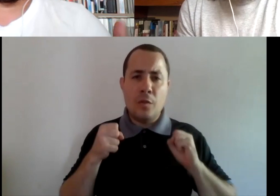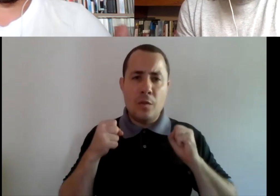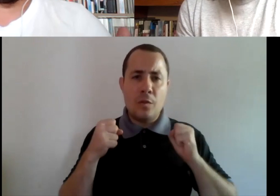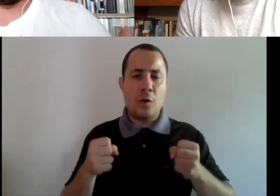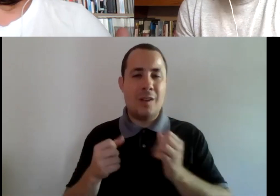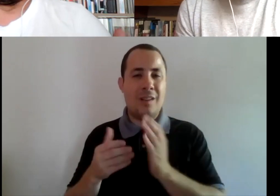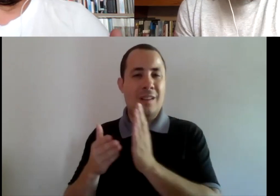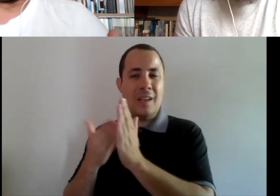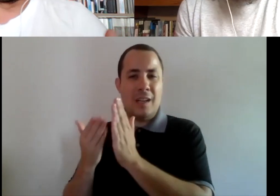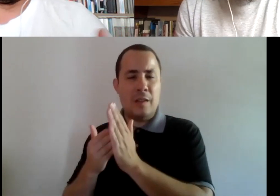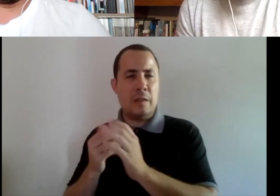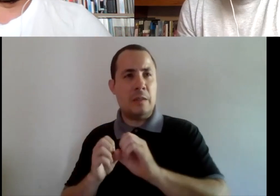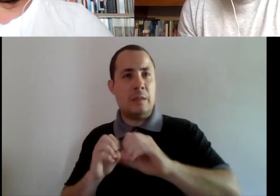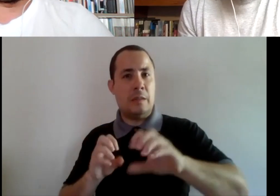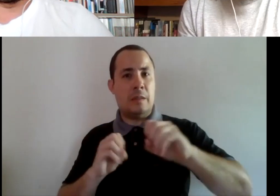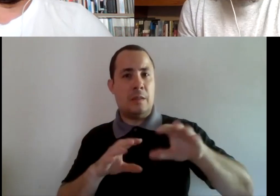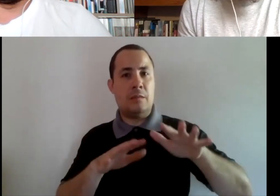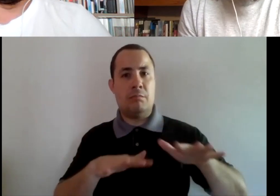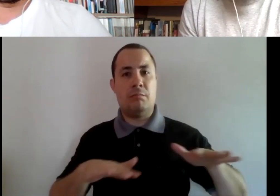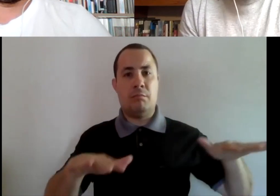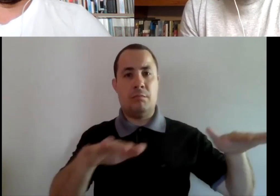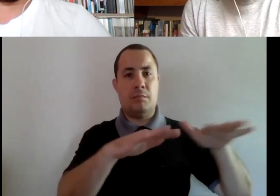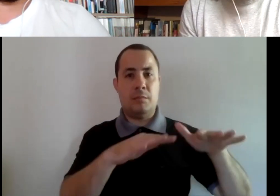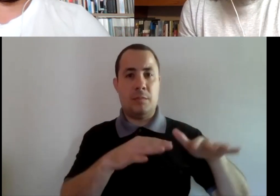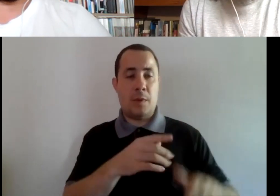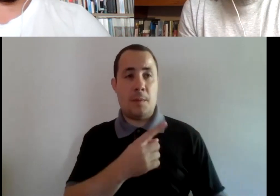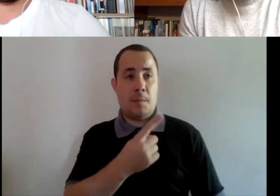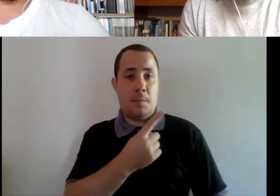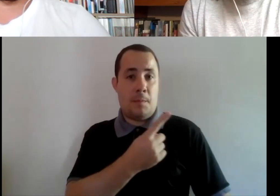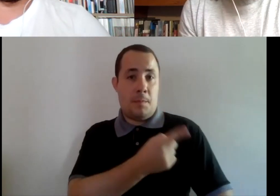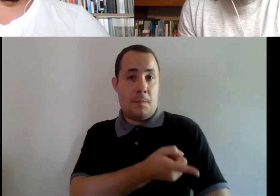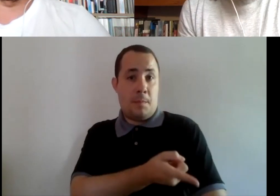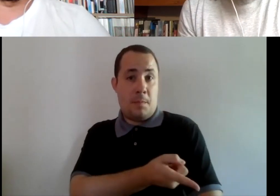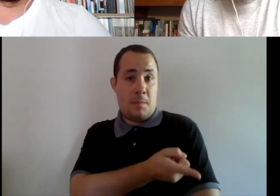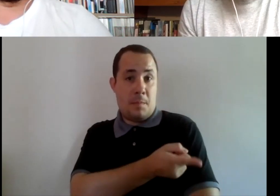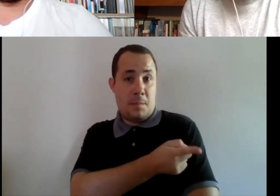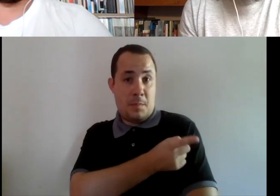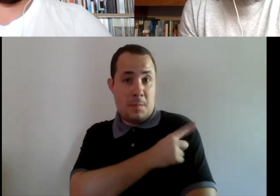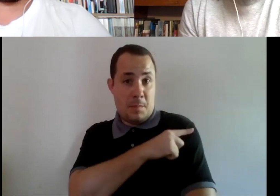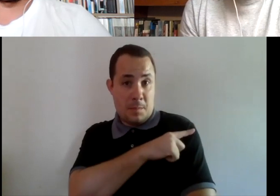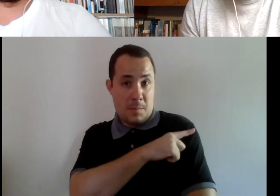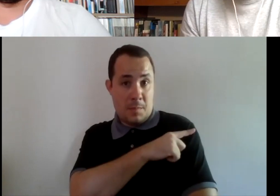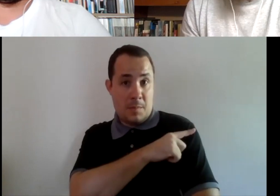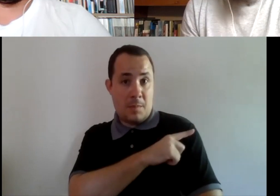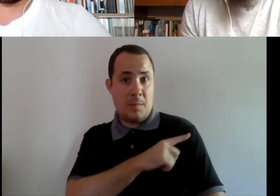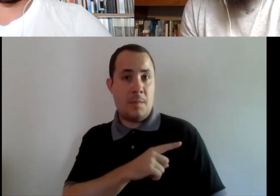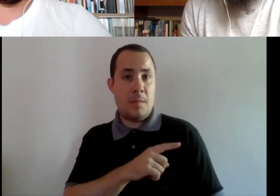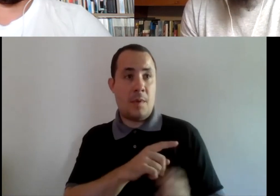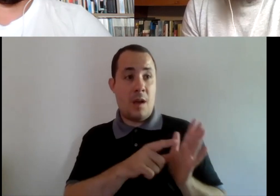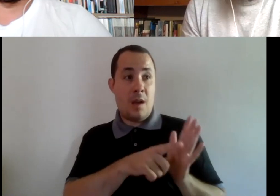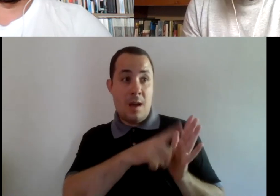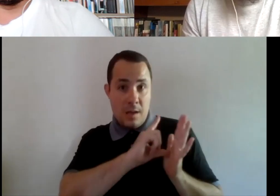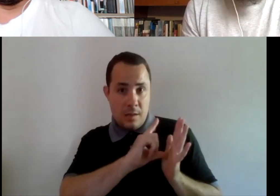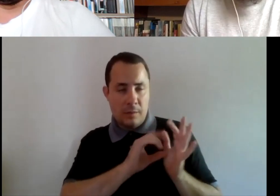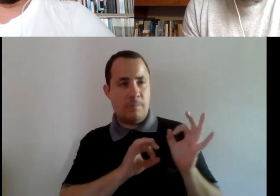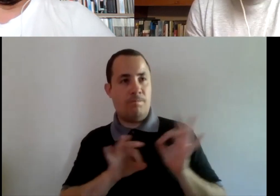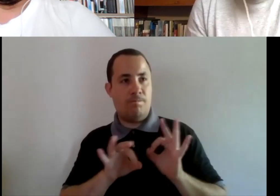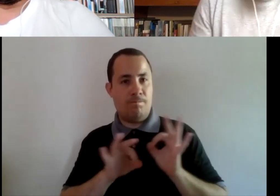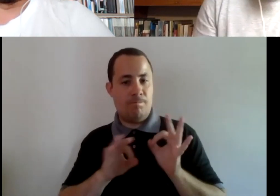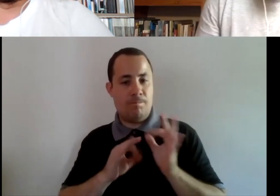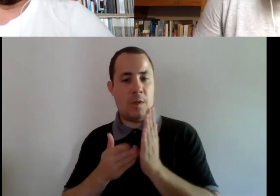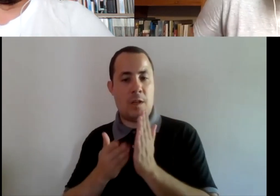contemporânea para a sala de aula, sobretudo no primeiro ano, antes de iniciar o que seria o conteúdo programático dos materiais didáticos,